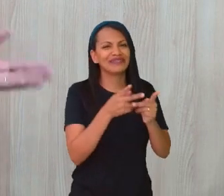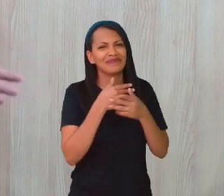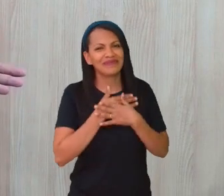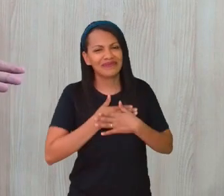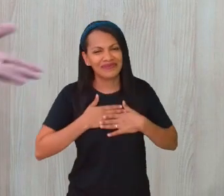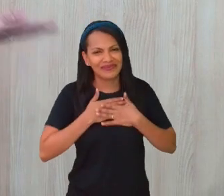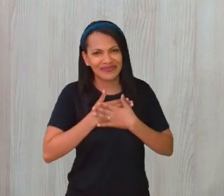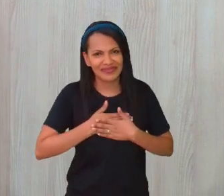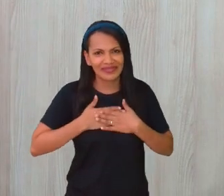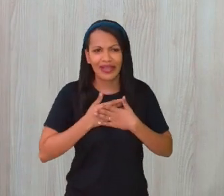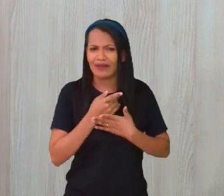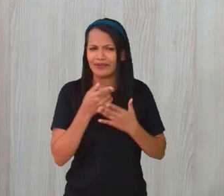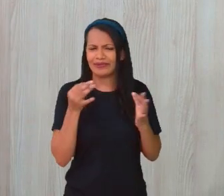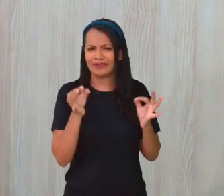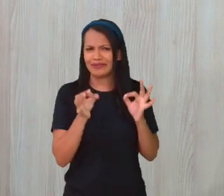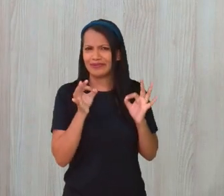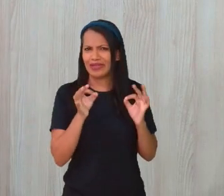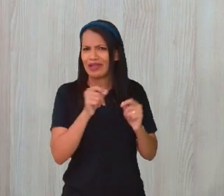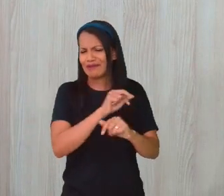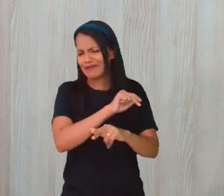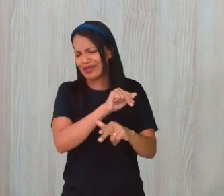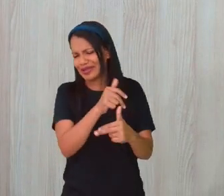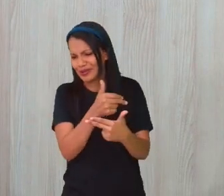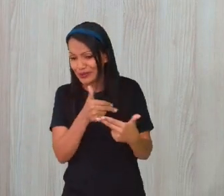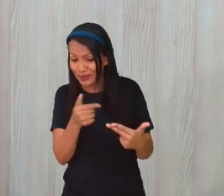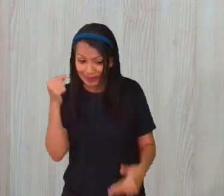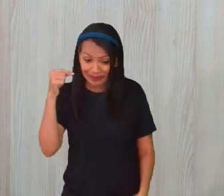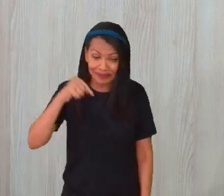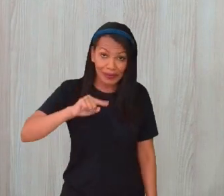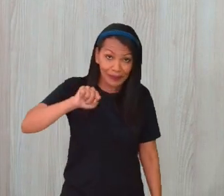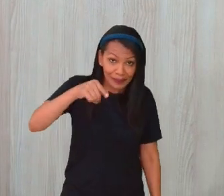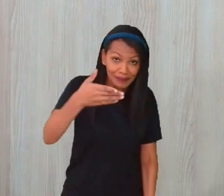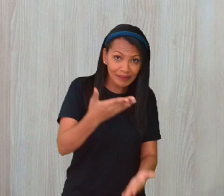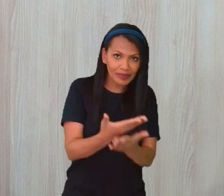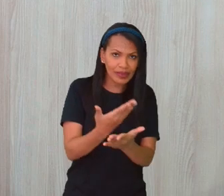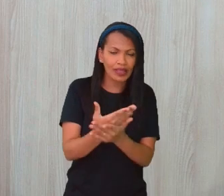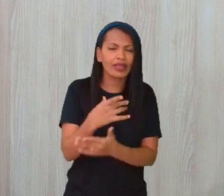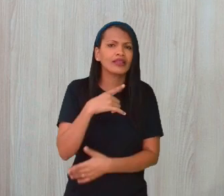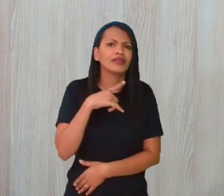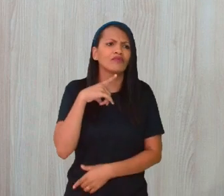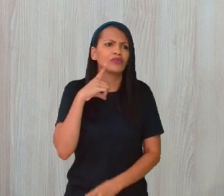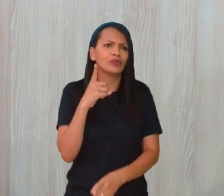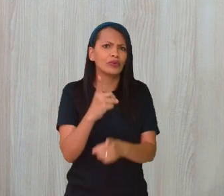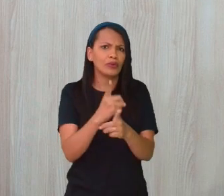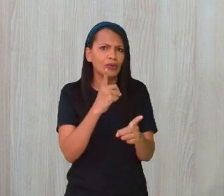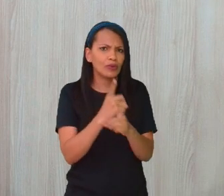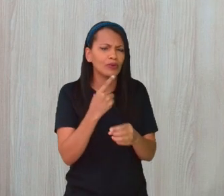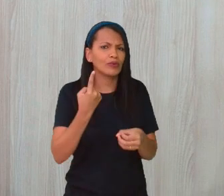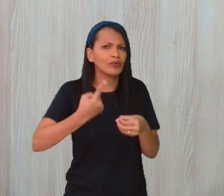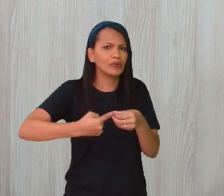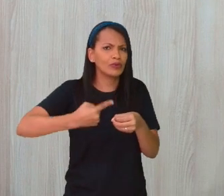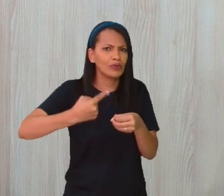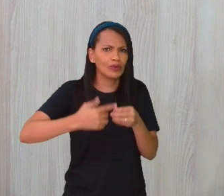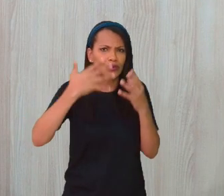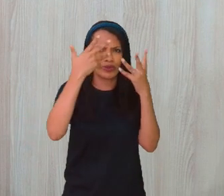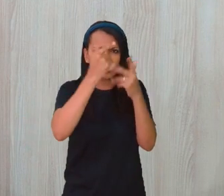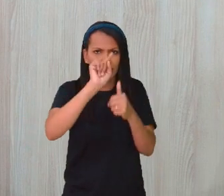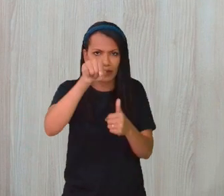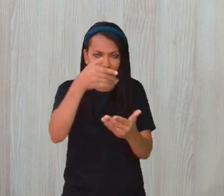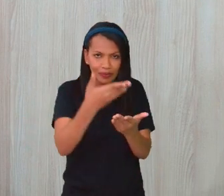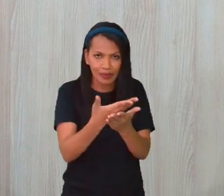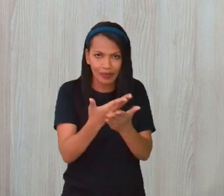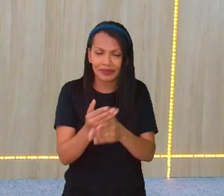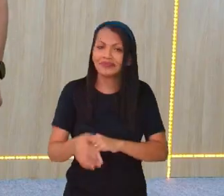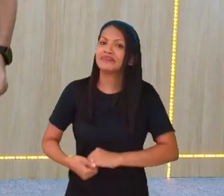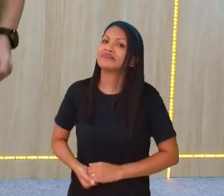geografia é fantástica, né? Você aprende várias coisas aqui com a gente. Próxima aula tem mais, né? Você encontra um matuto lindo, um rostinho lindo. Até a próxima, pessoal.